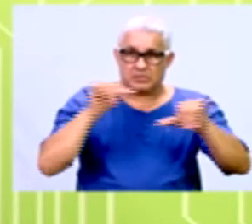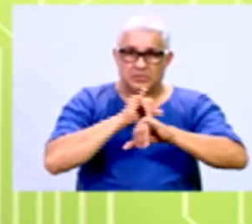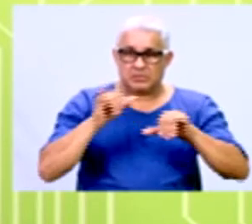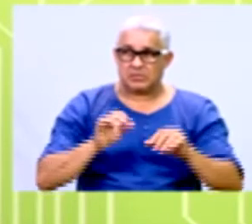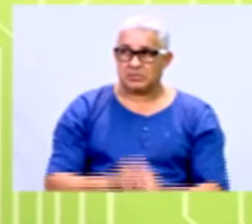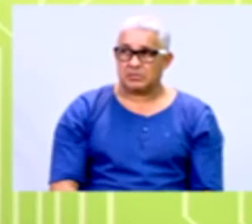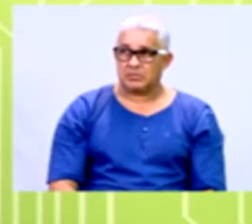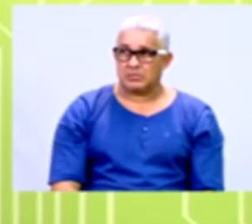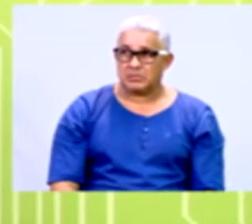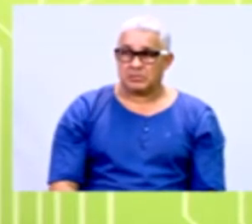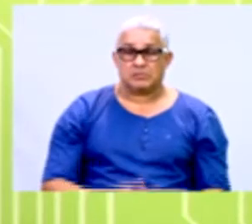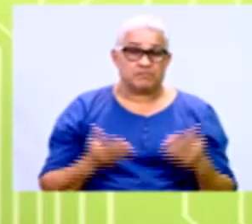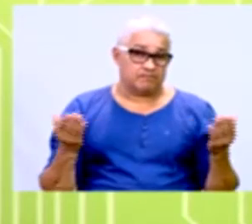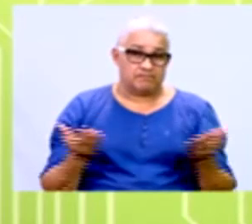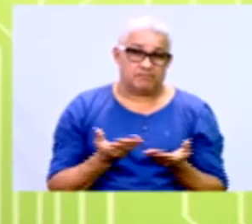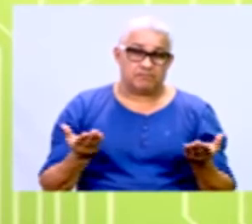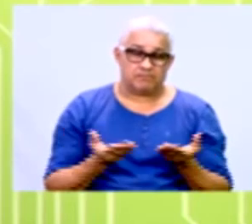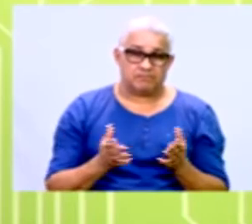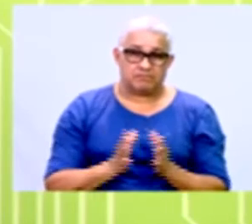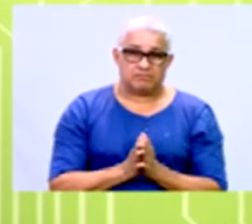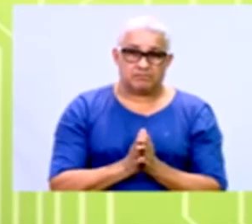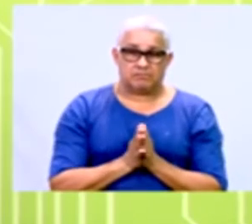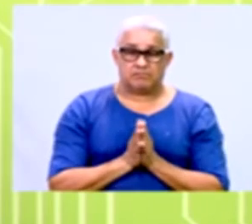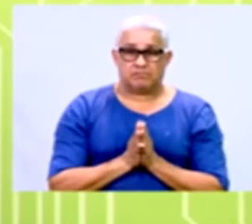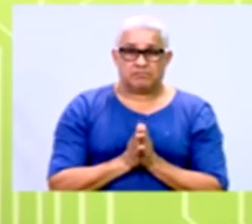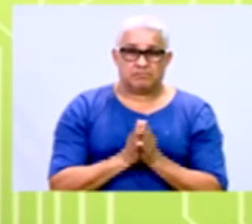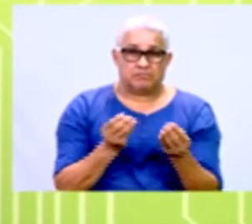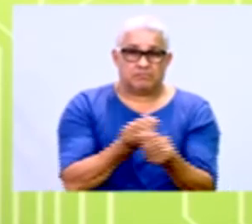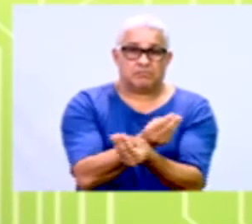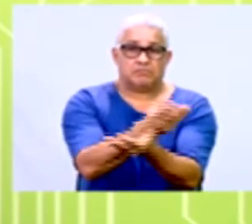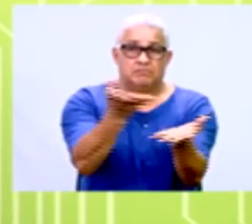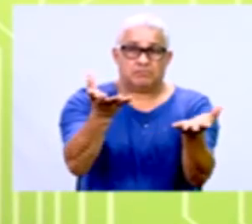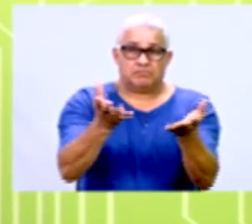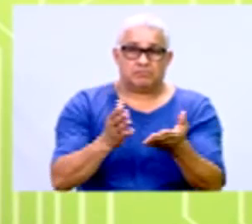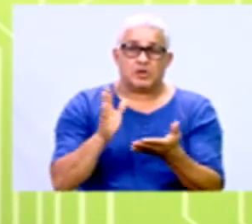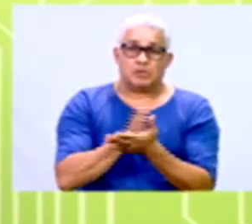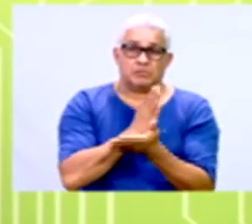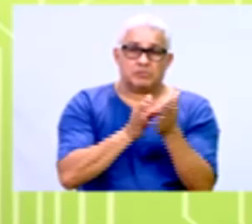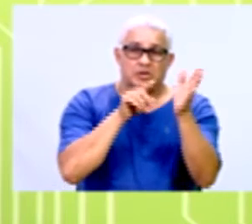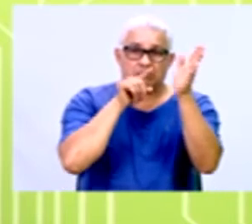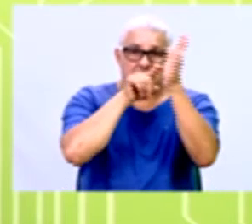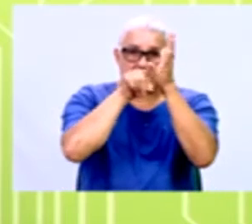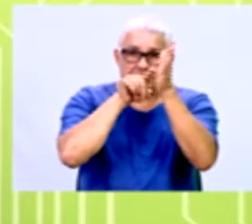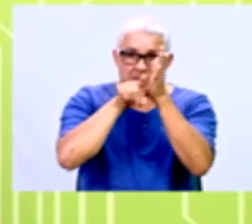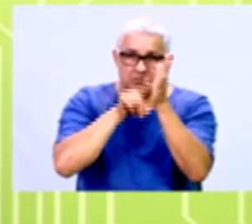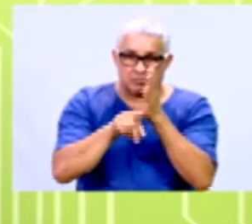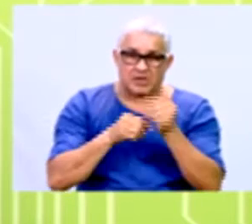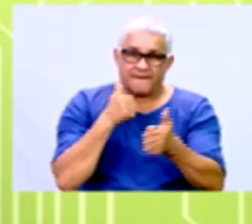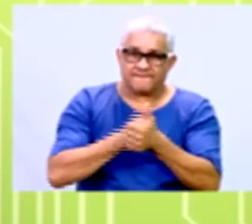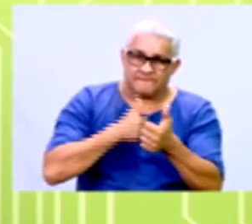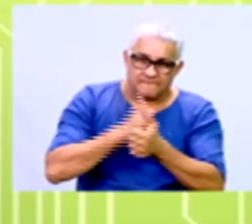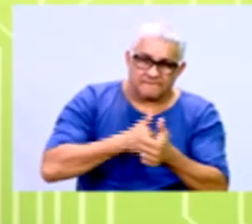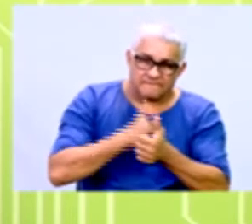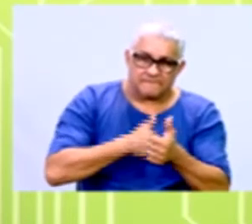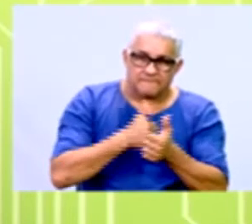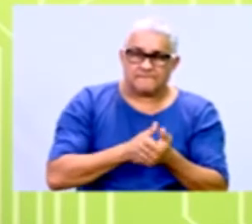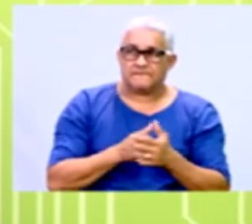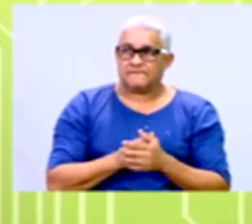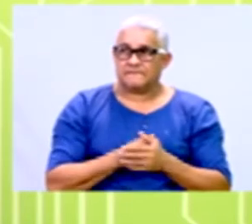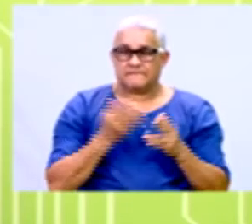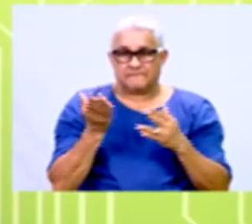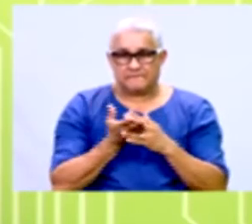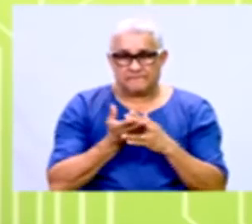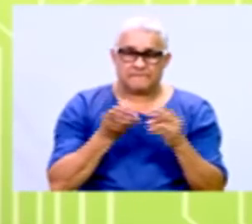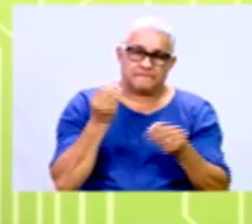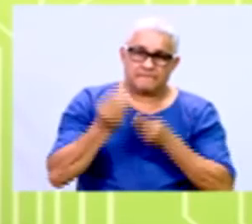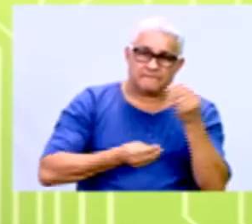certo? Vamos passar para vocês agora algumas questões para vocês tentarem fazer um entendimento geral sobre como